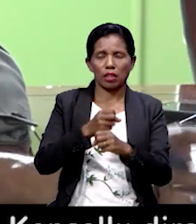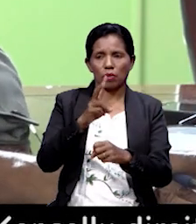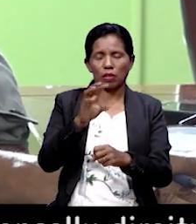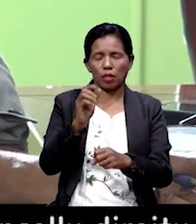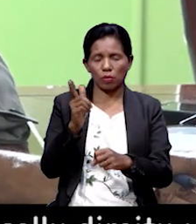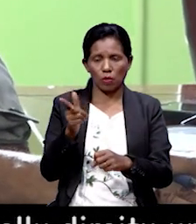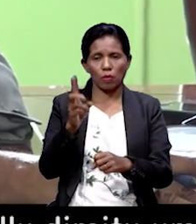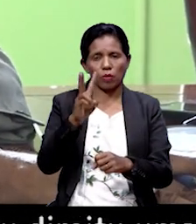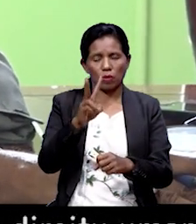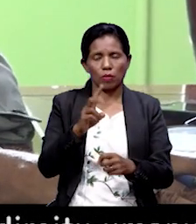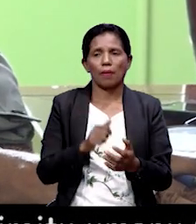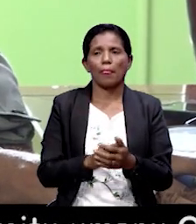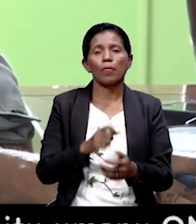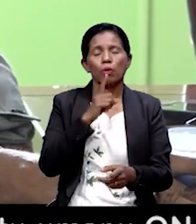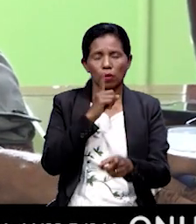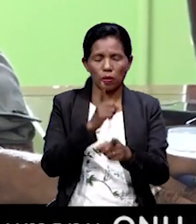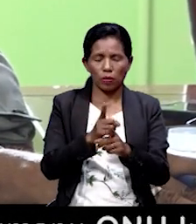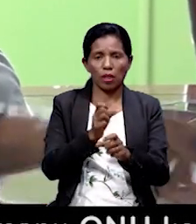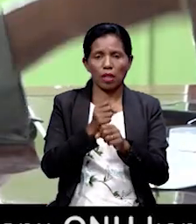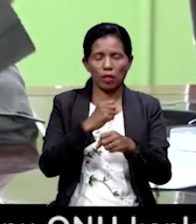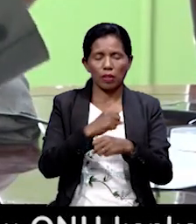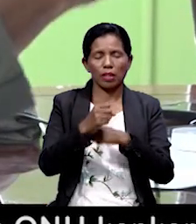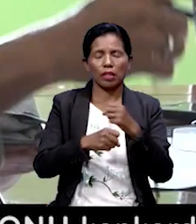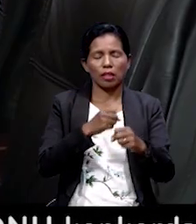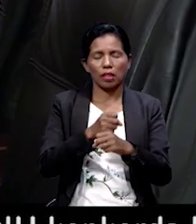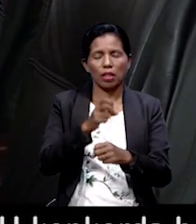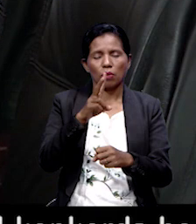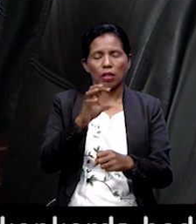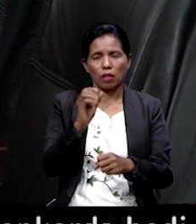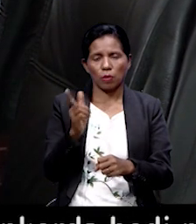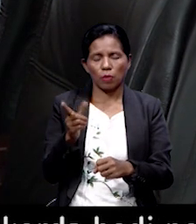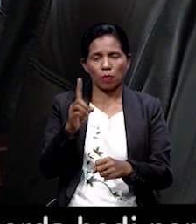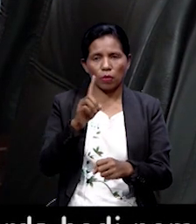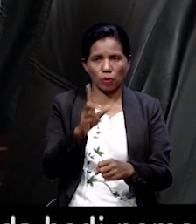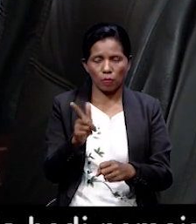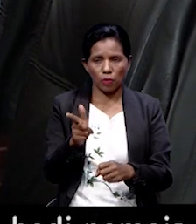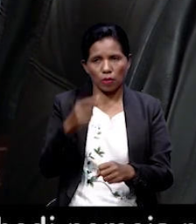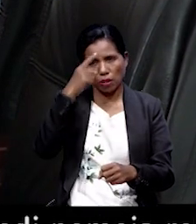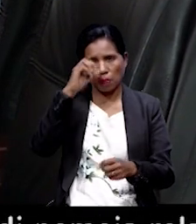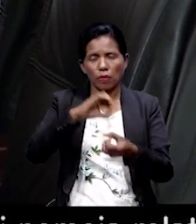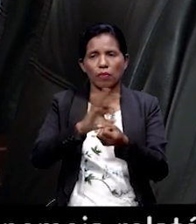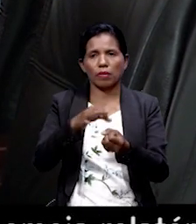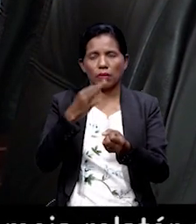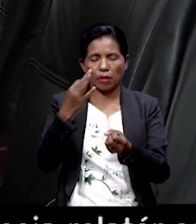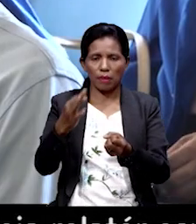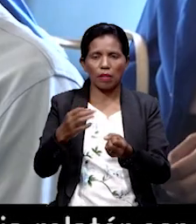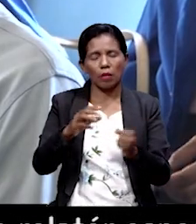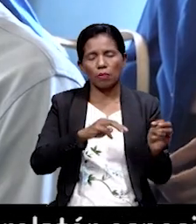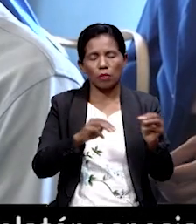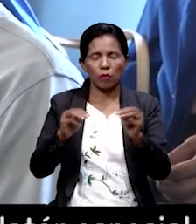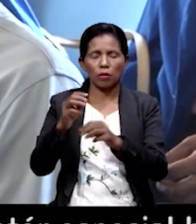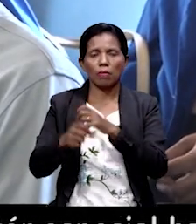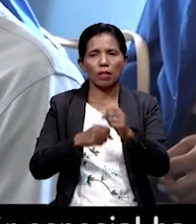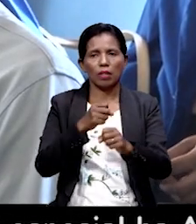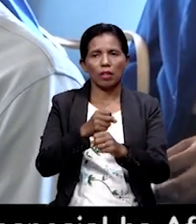census umakain halau ihe tinan rihun rua ronulu, mai be tamba pandemia COVID-19 nune muda bat tinan rihun rua ronulesin